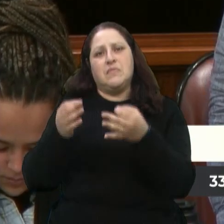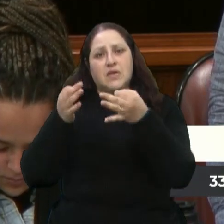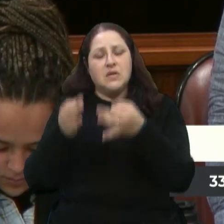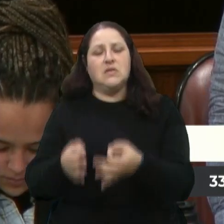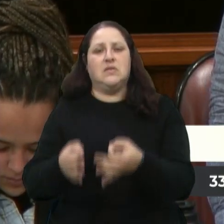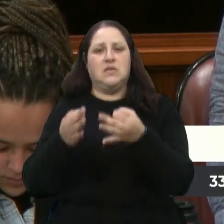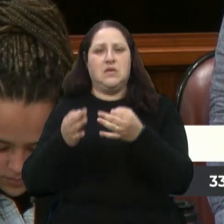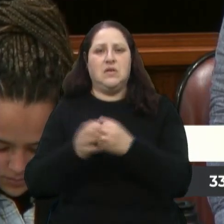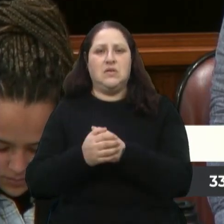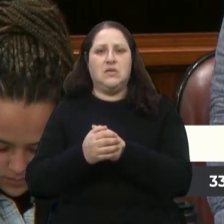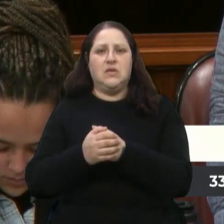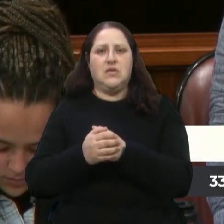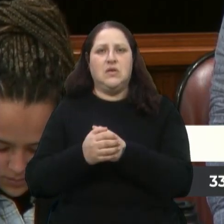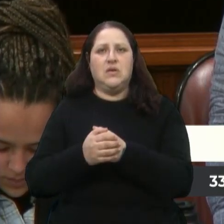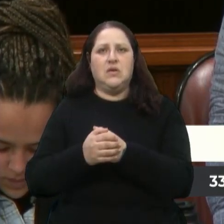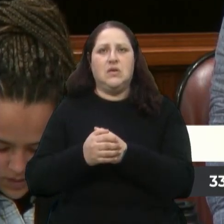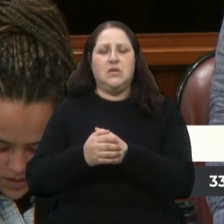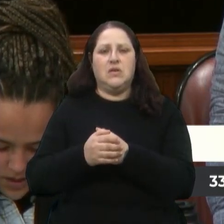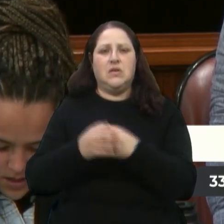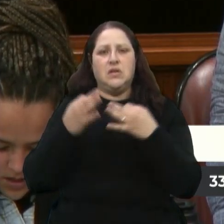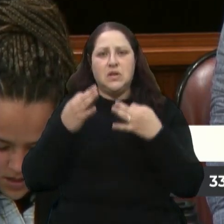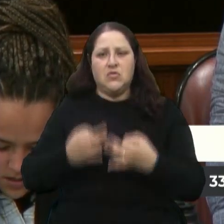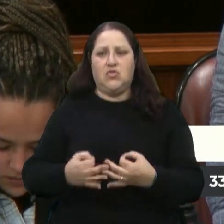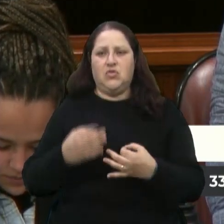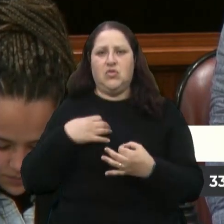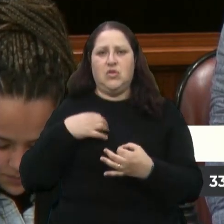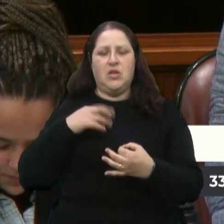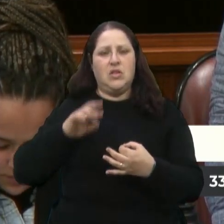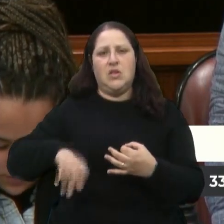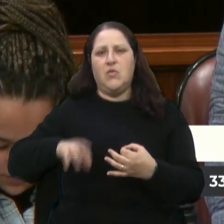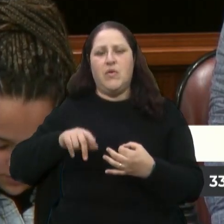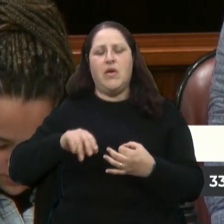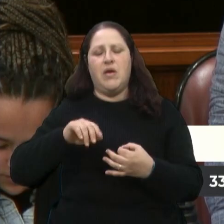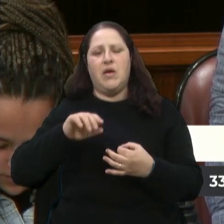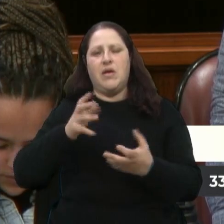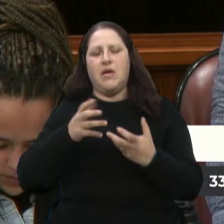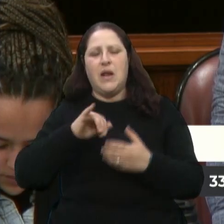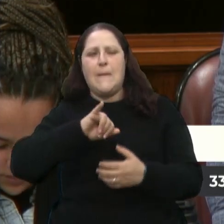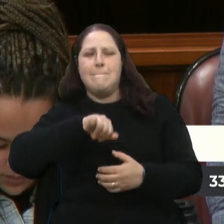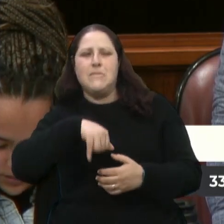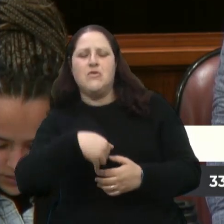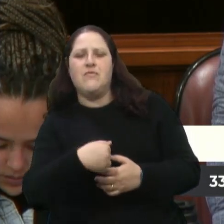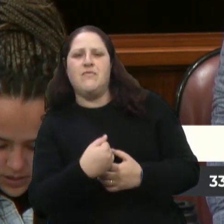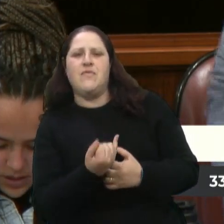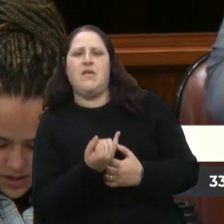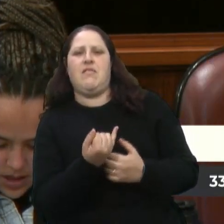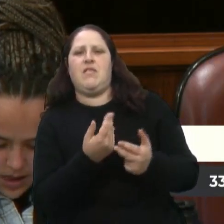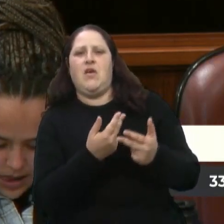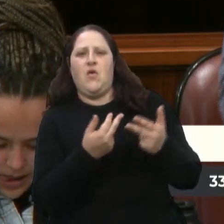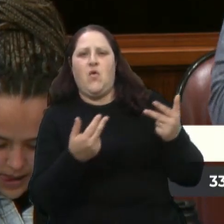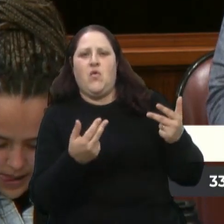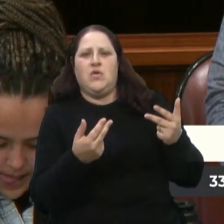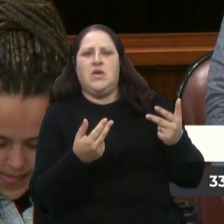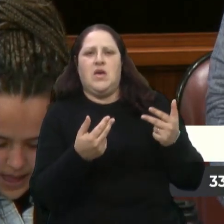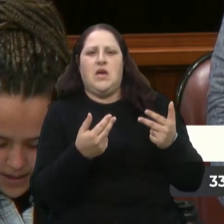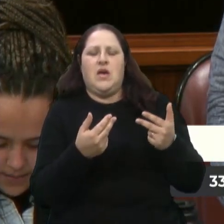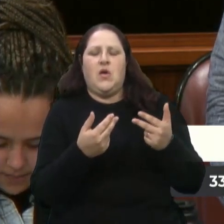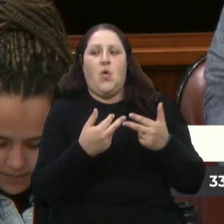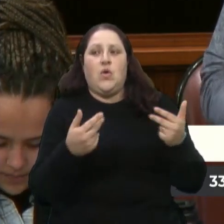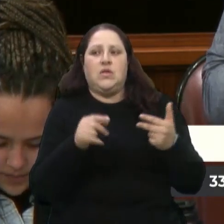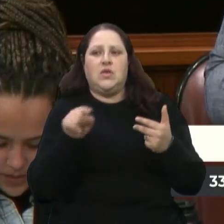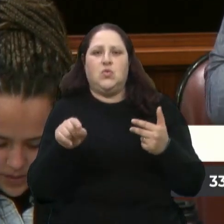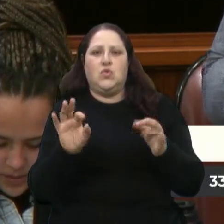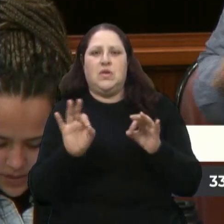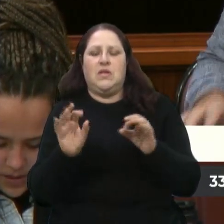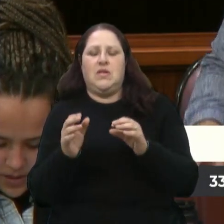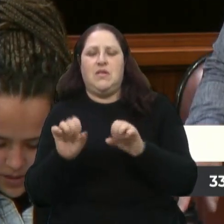correta e que não foi de querer surfar na onda daquilo que o senhor não defende. Porque